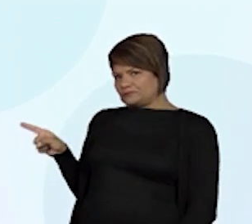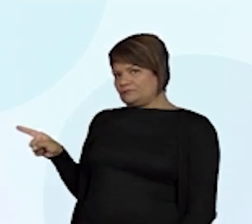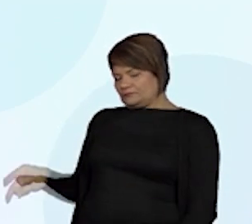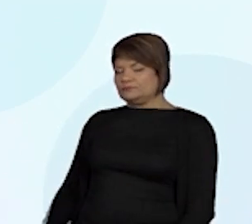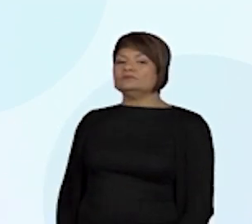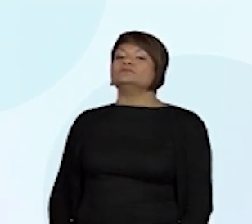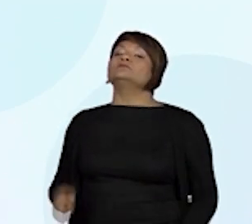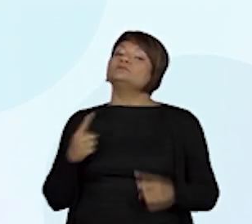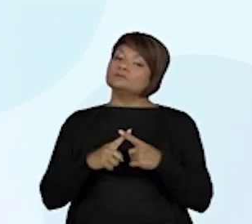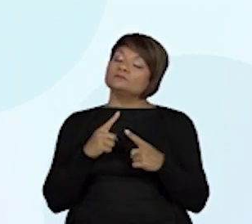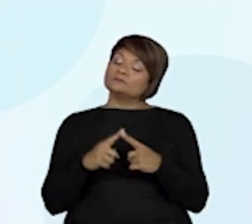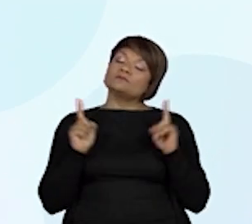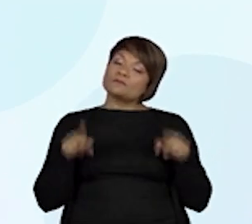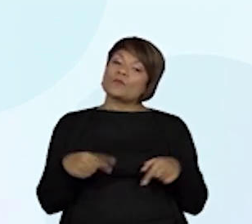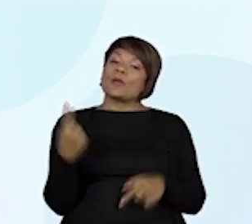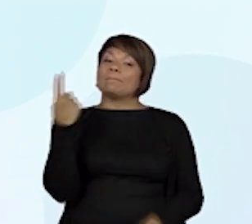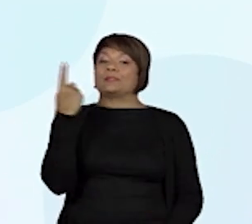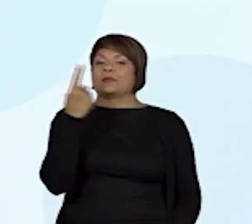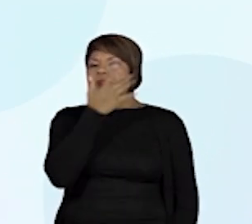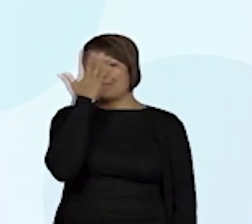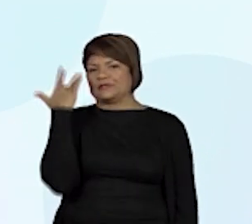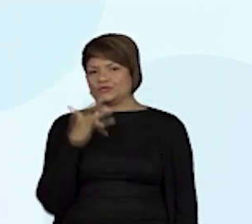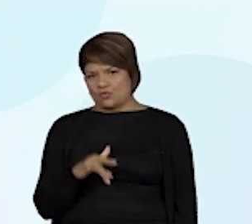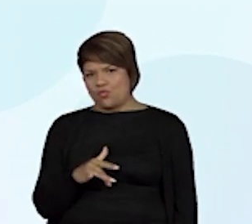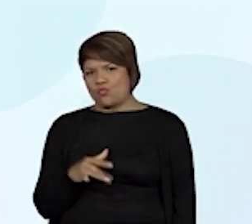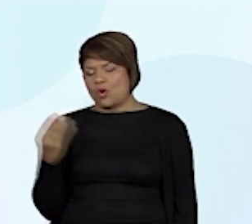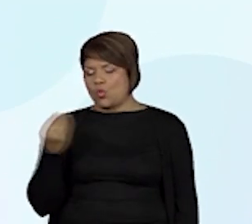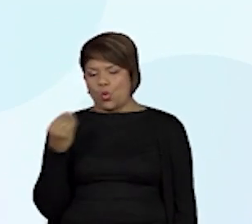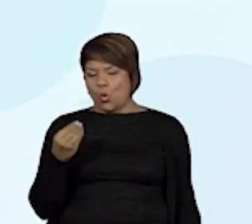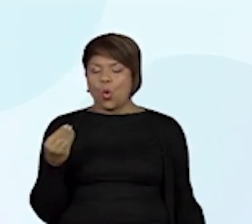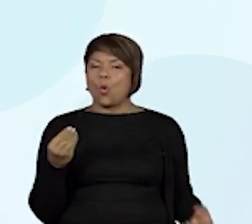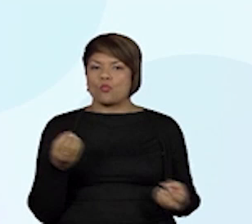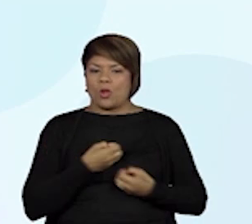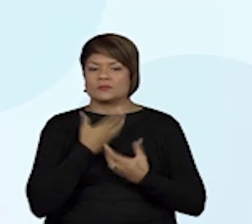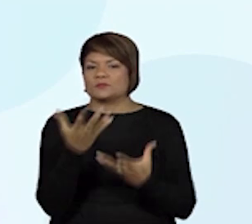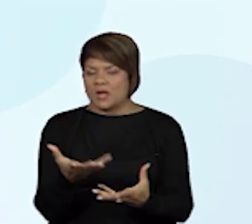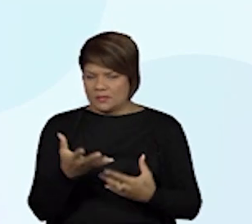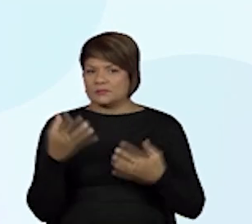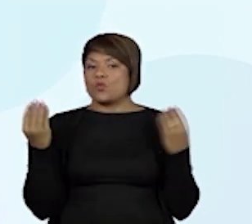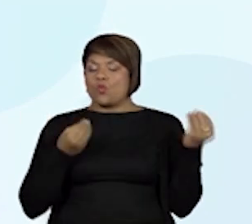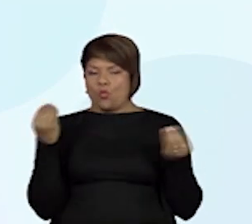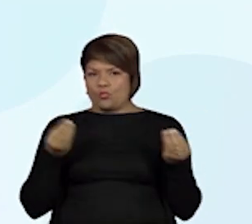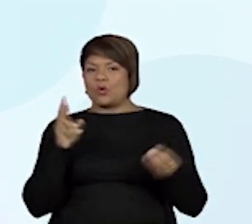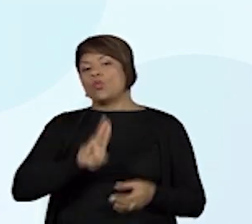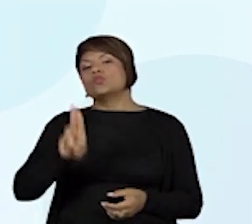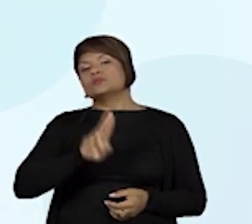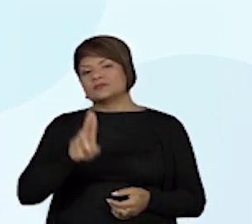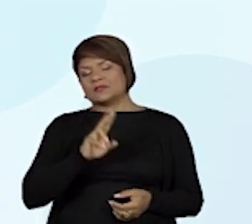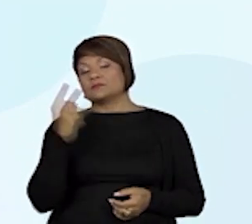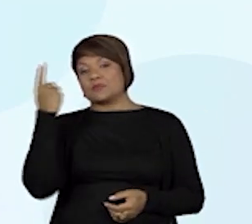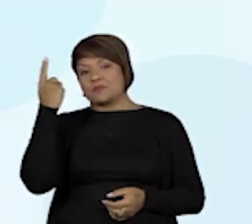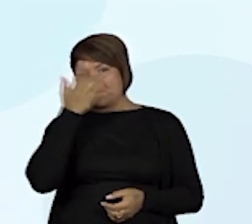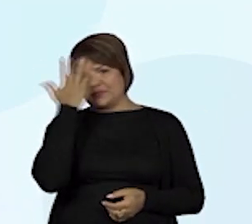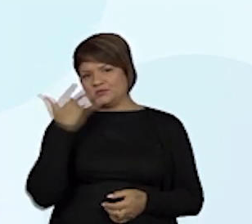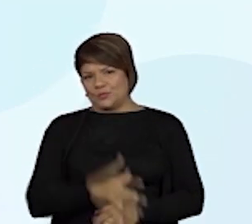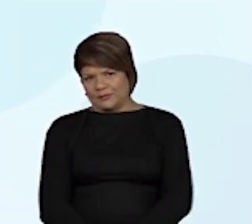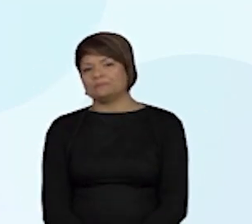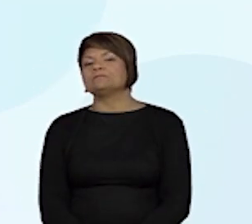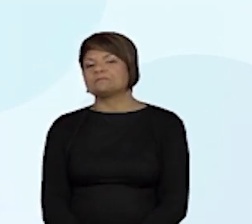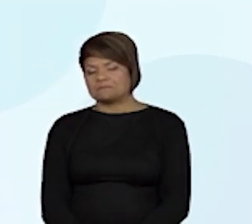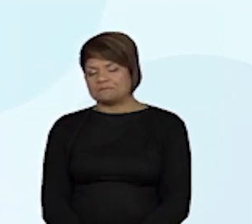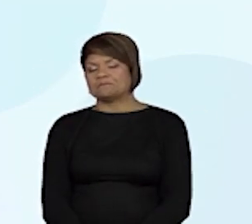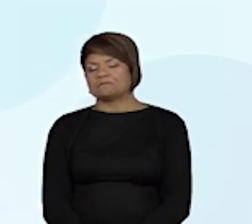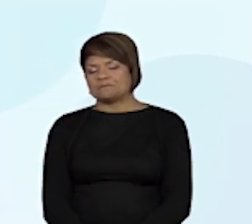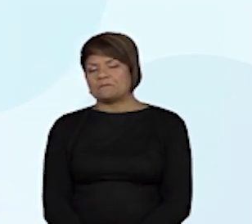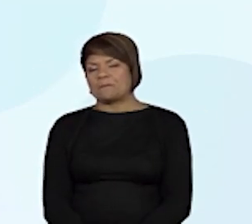são marcações aí de como ela se expressa e ela utilizando em primeira pessoa. Isso. Eu vou só fazer